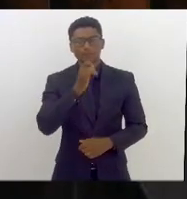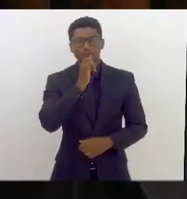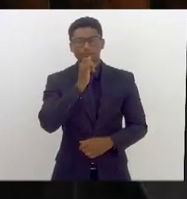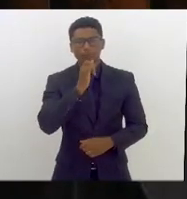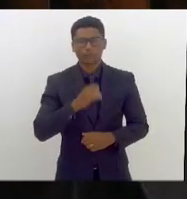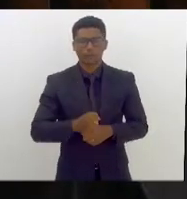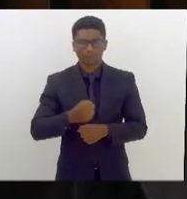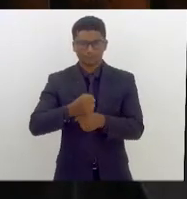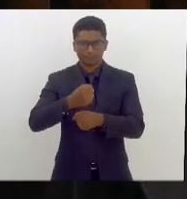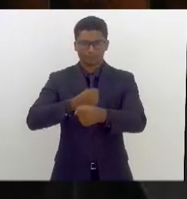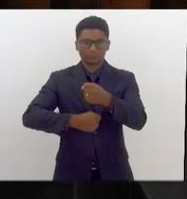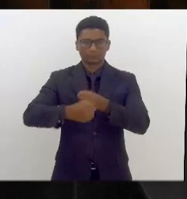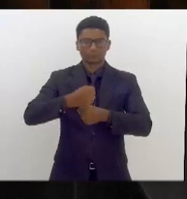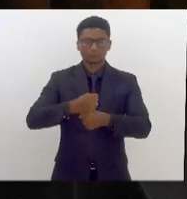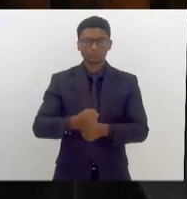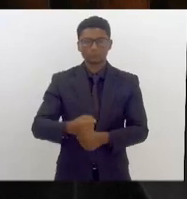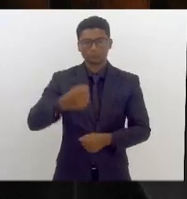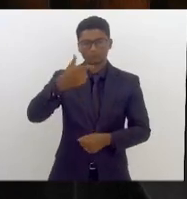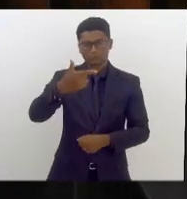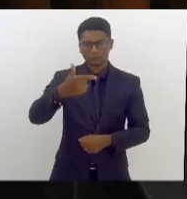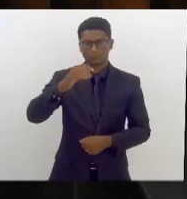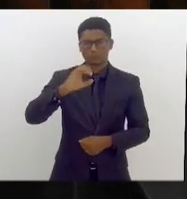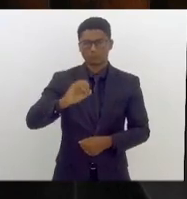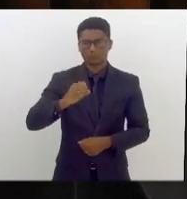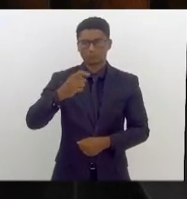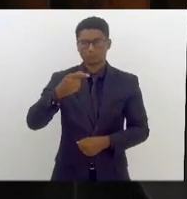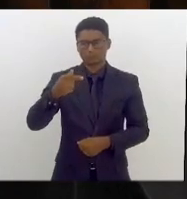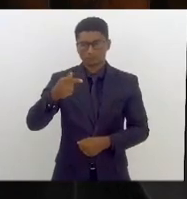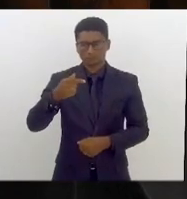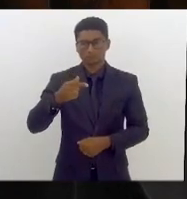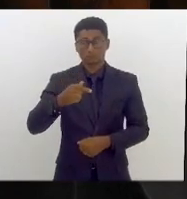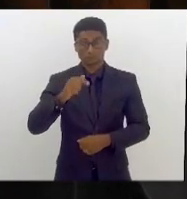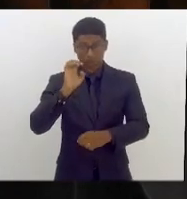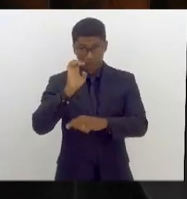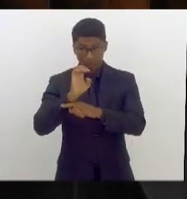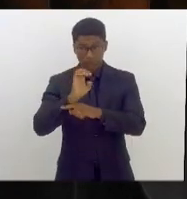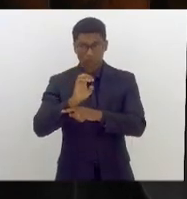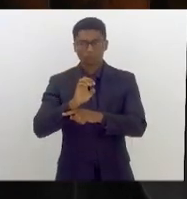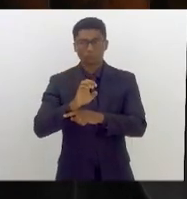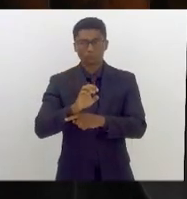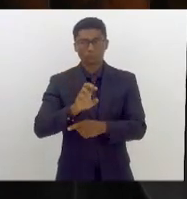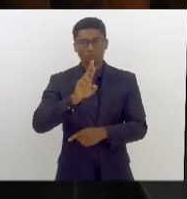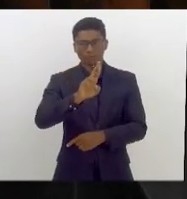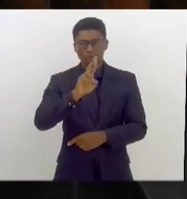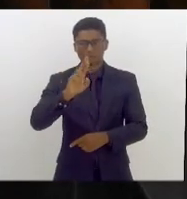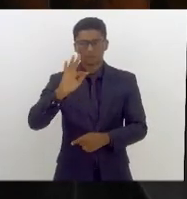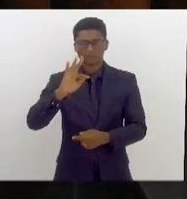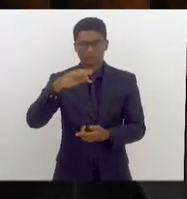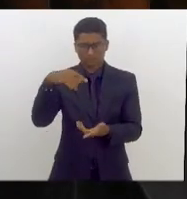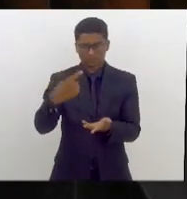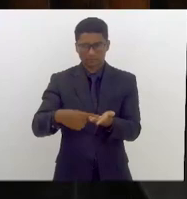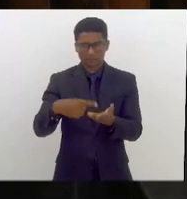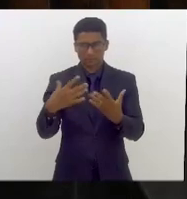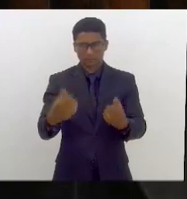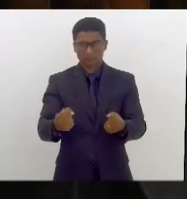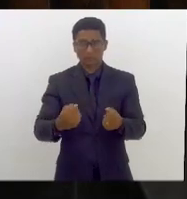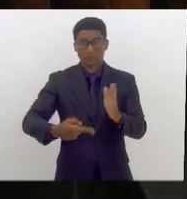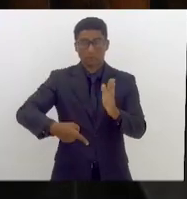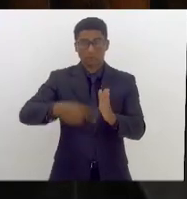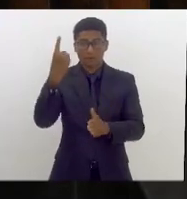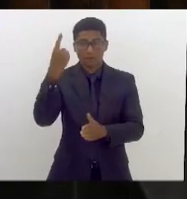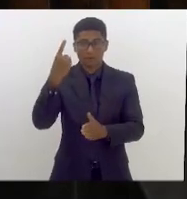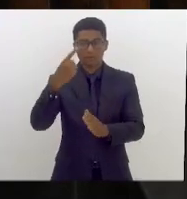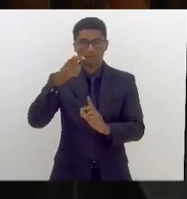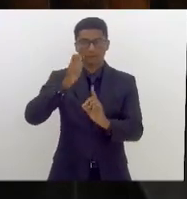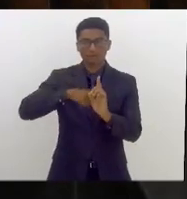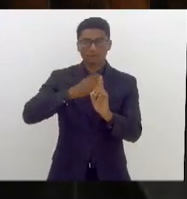em 2017, o Estado aderiu ao regime de recuperação fiscal, em setembro, a primeira adesão,